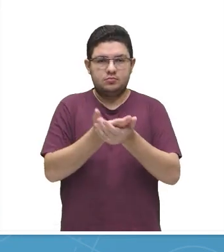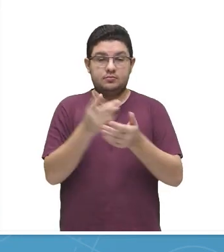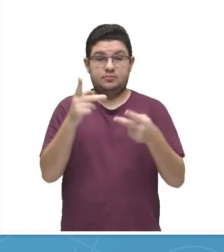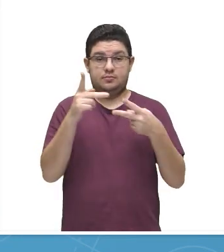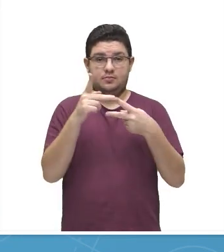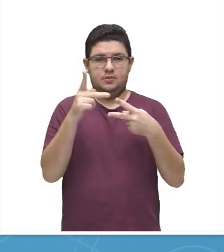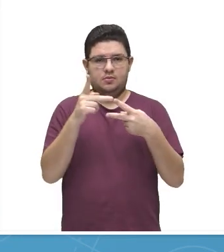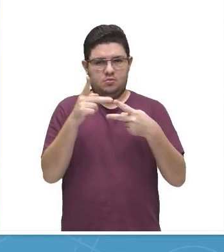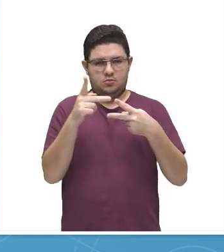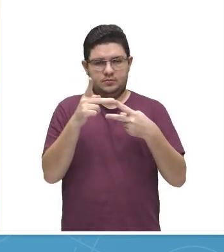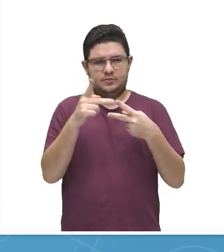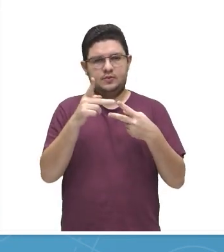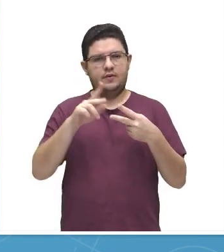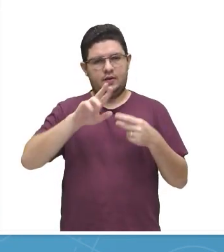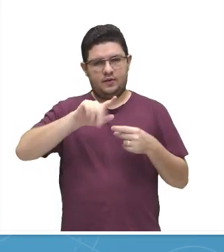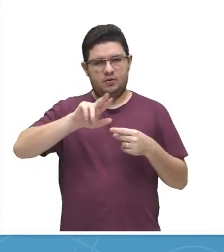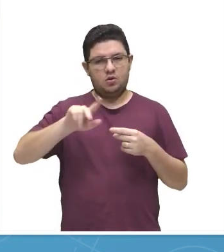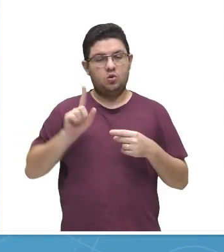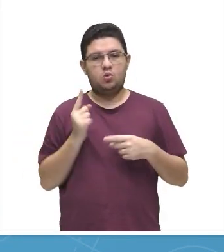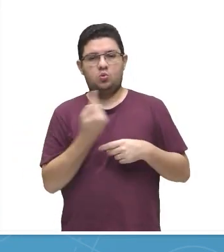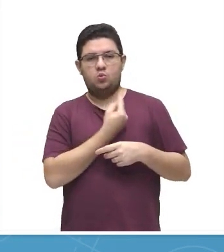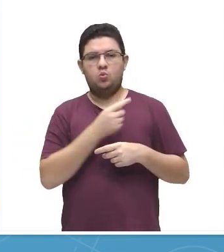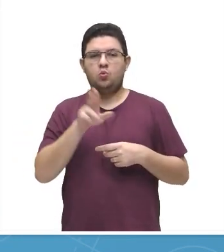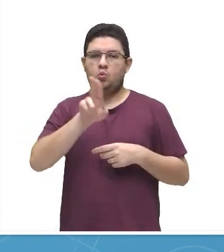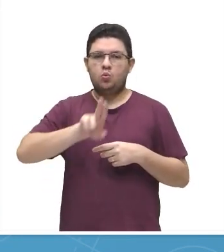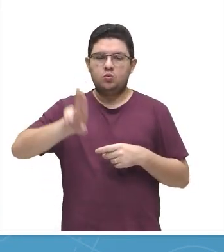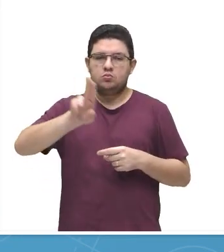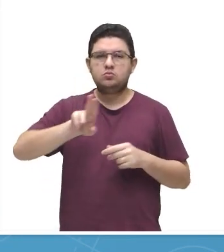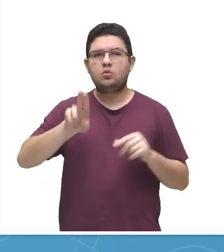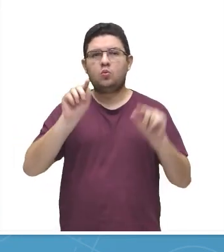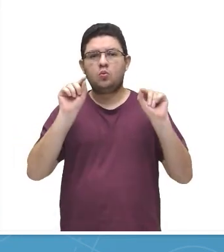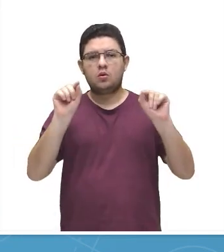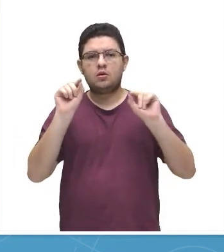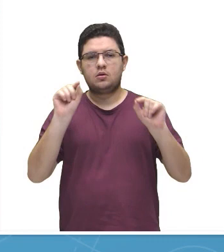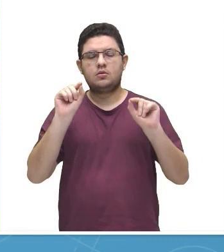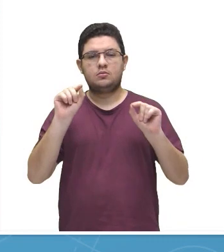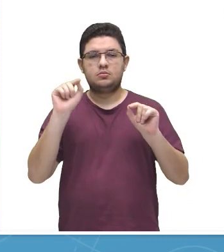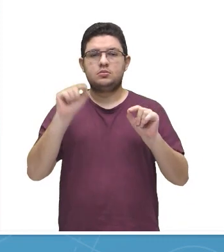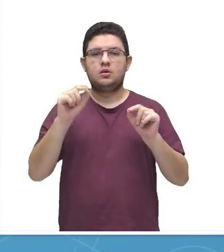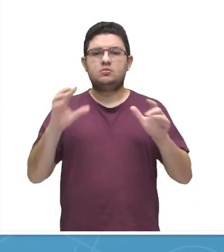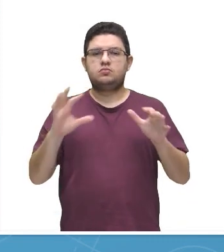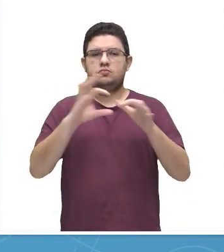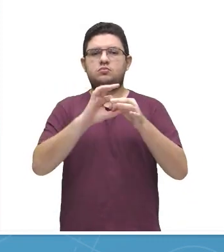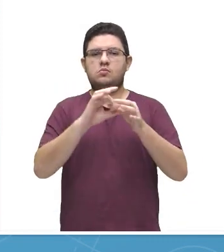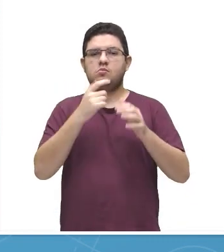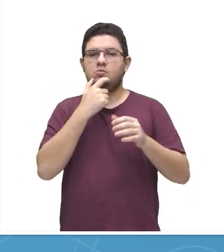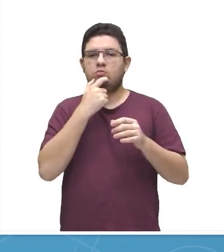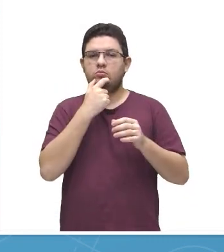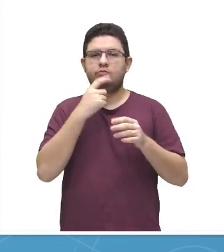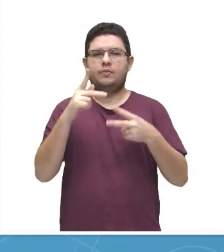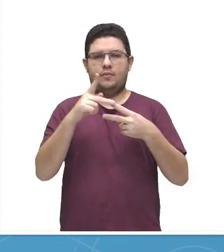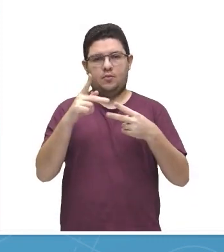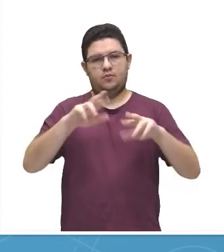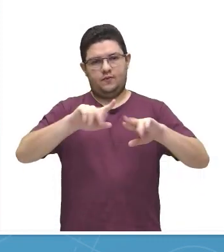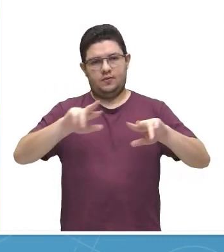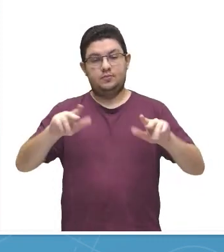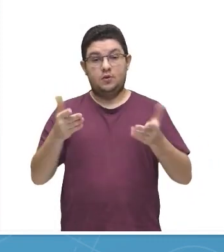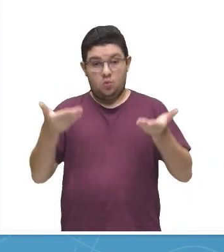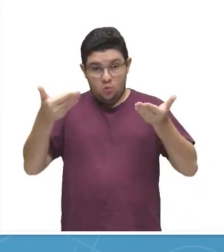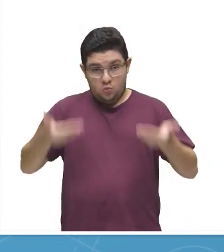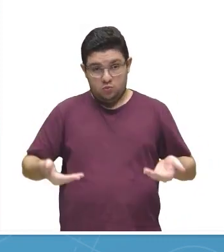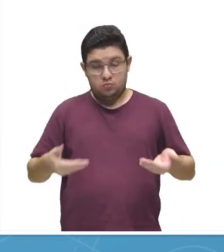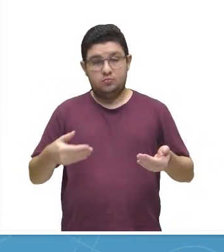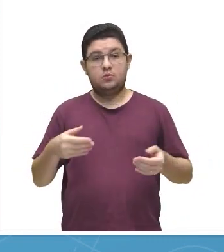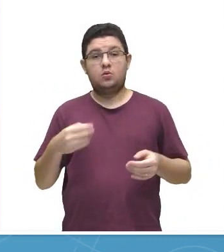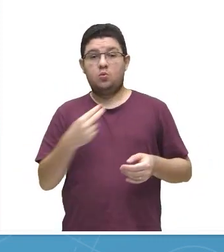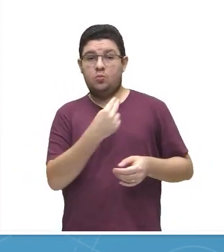que são muito utilizadas no nosso dia a dia, quando a gente fala aí em língua inglesa. Sou o professor Ademir Ribeiro e vou ficar com vocês aí na nossa aula de